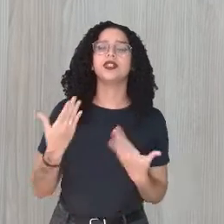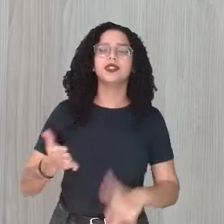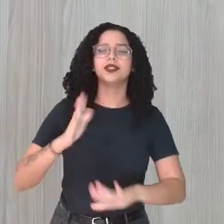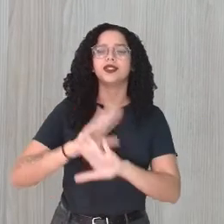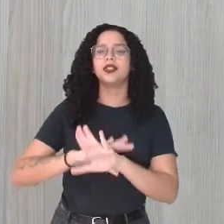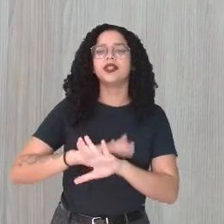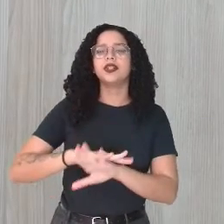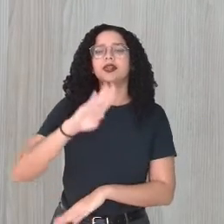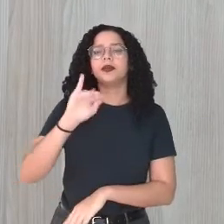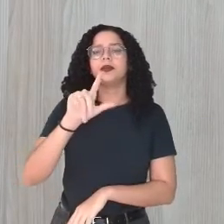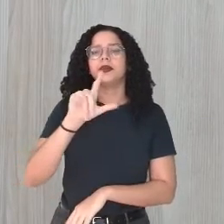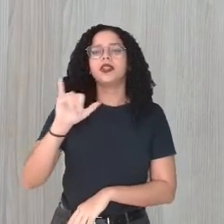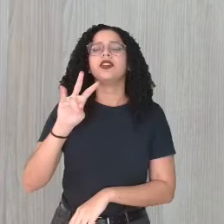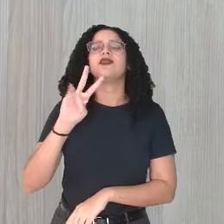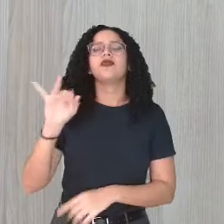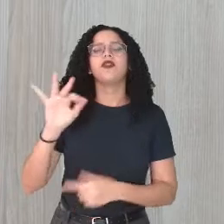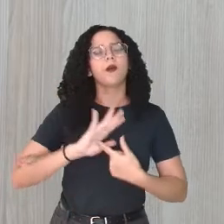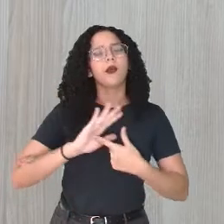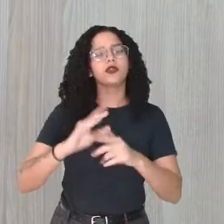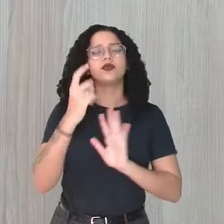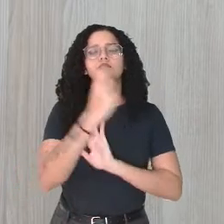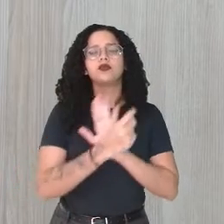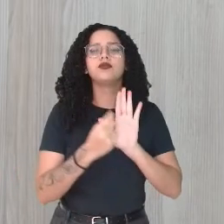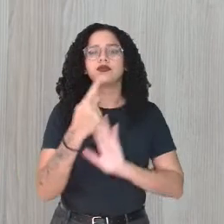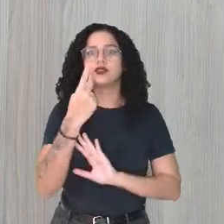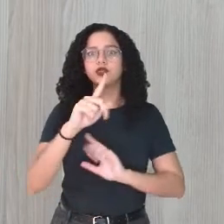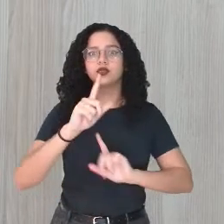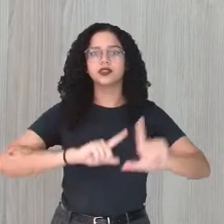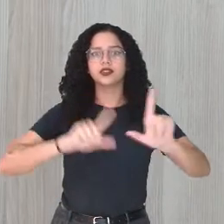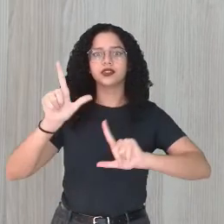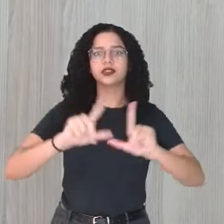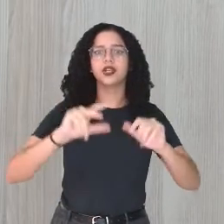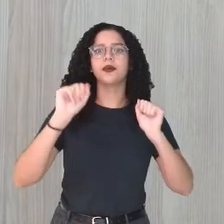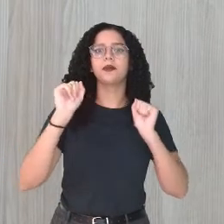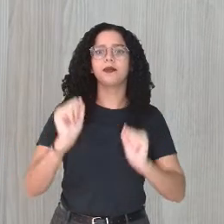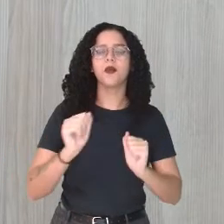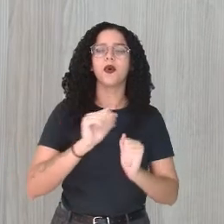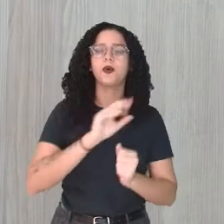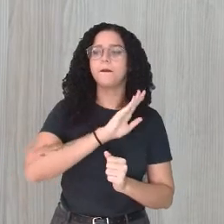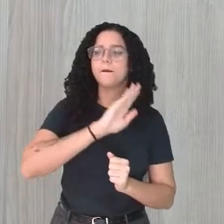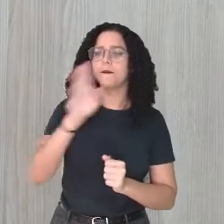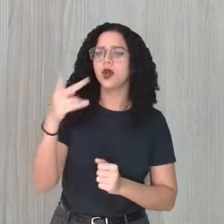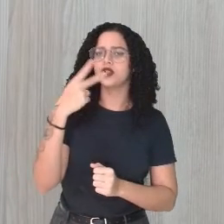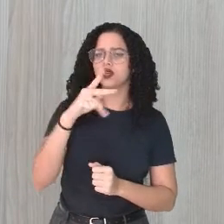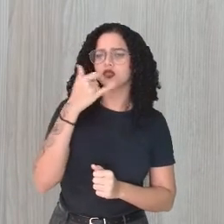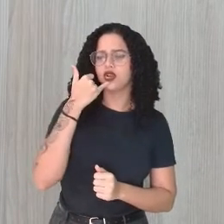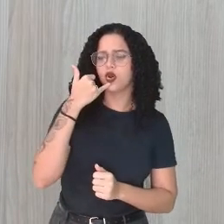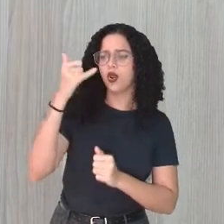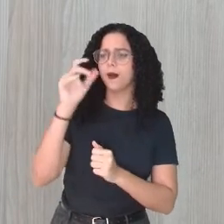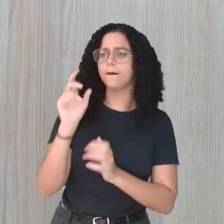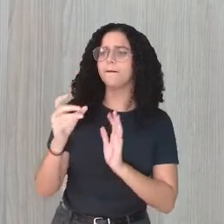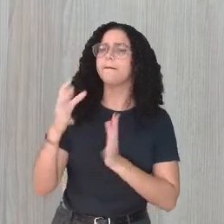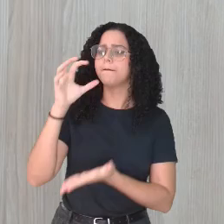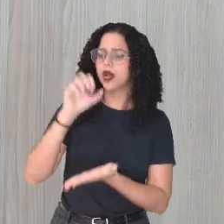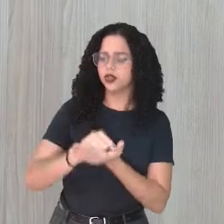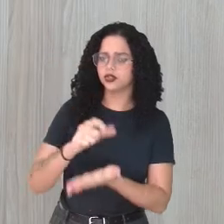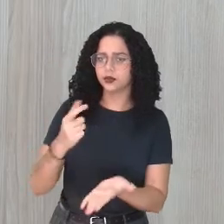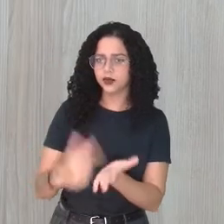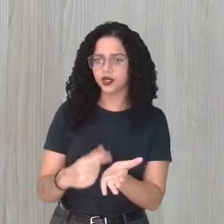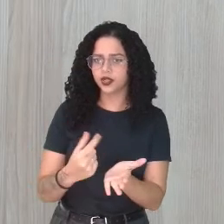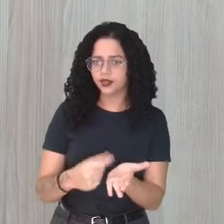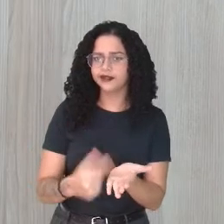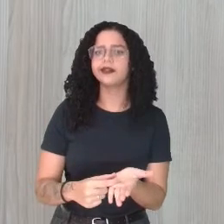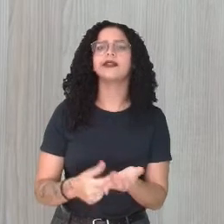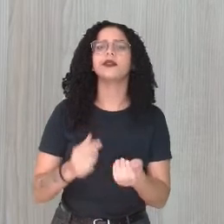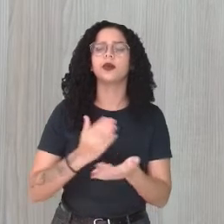aí os QR Codes na sua telinha e você pode direcionar o seu celular, baixar o aplicativo e interagir